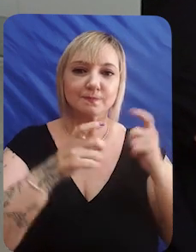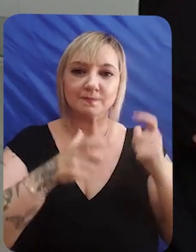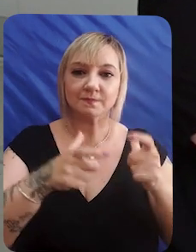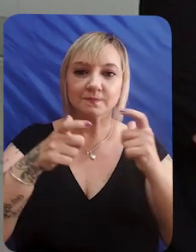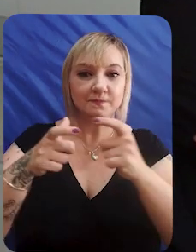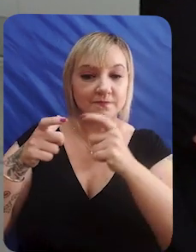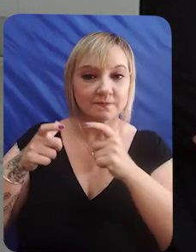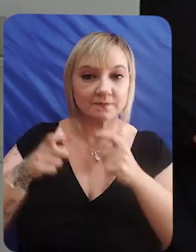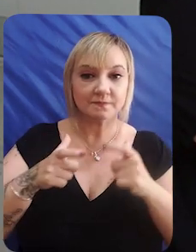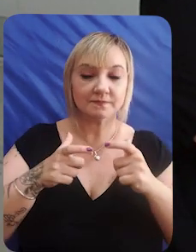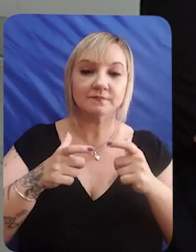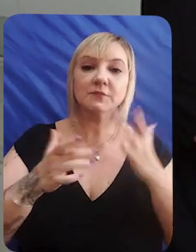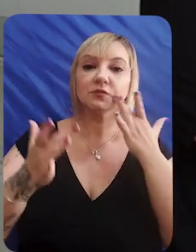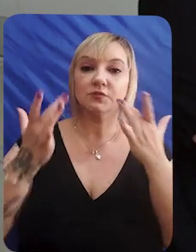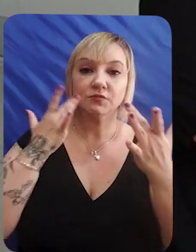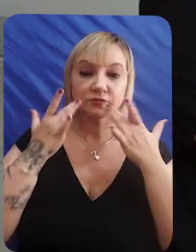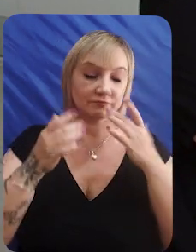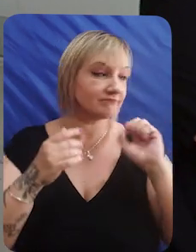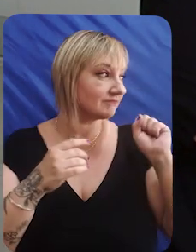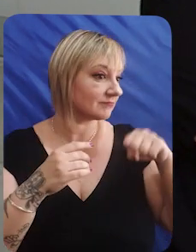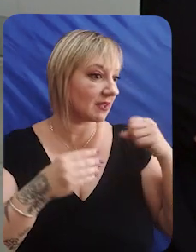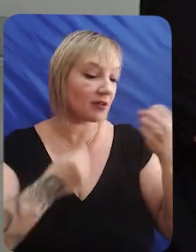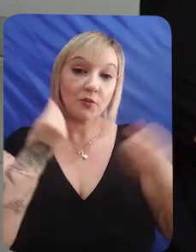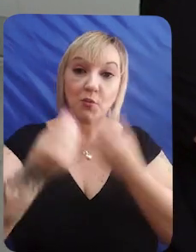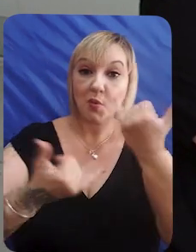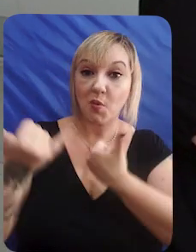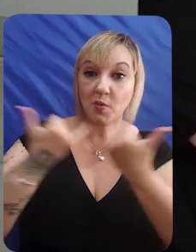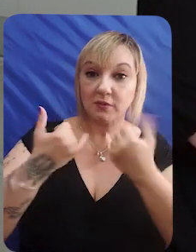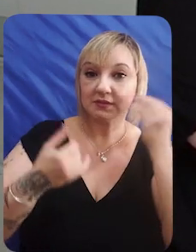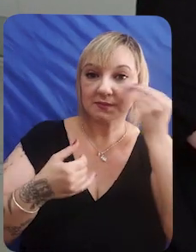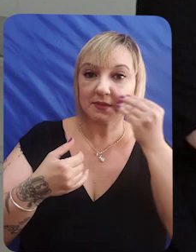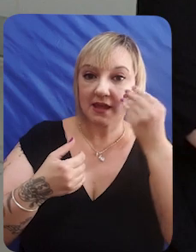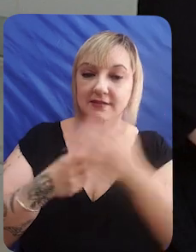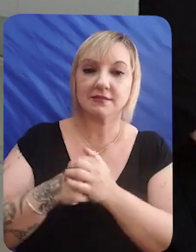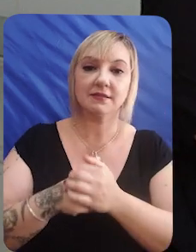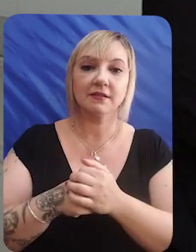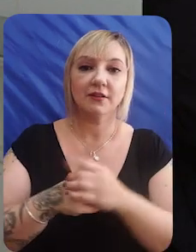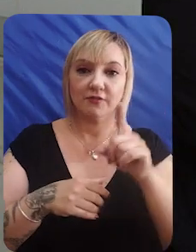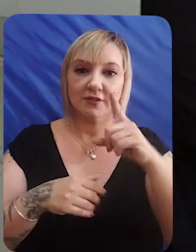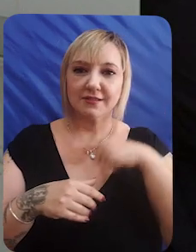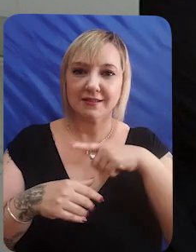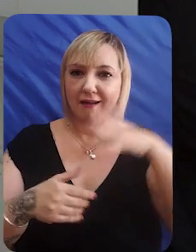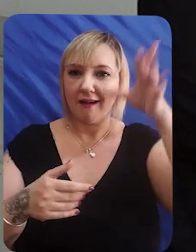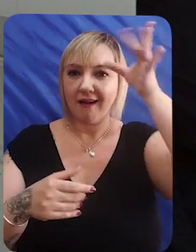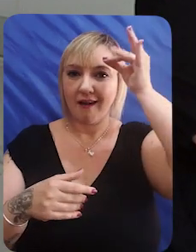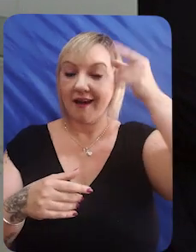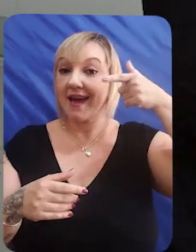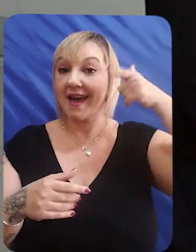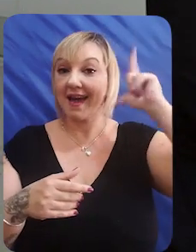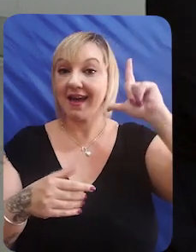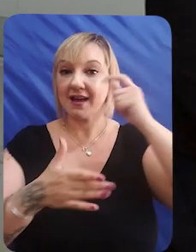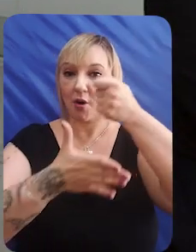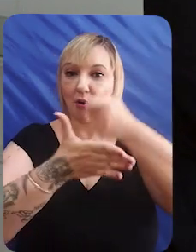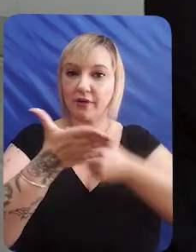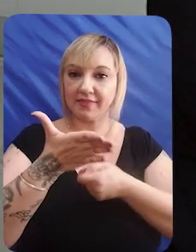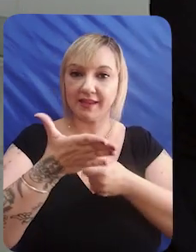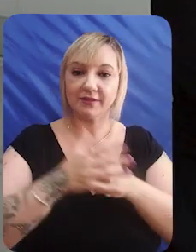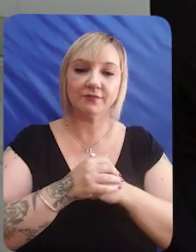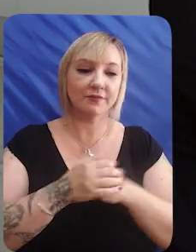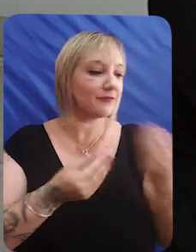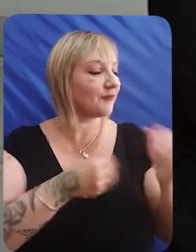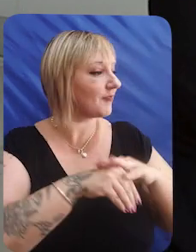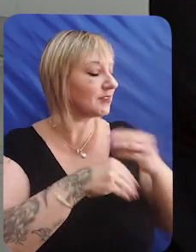de Libras em peças de teatro. Sim. Me conta como é que é essa experiência. Você tem que decorar a peça toda, como é que você